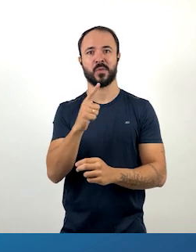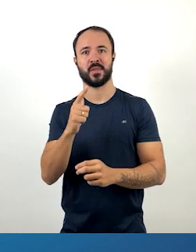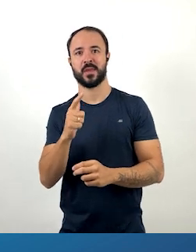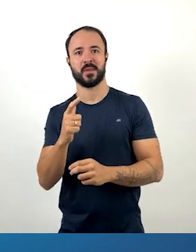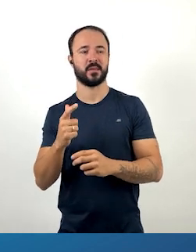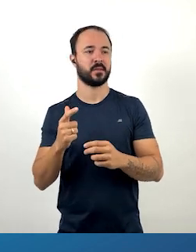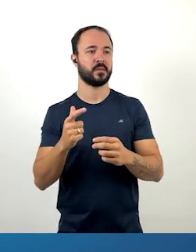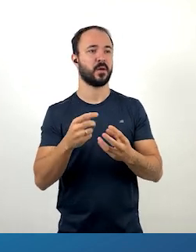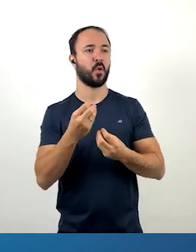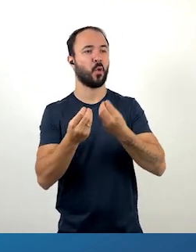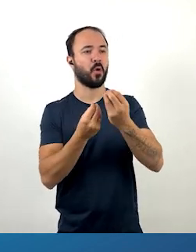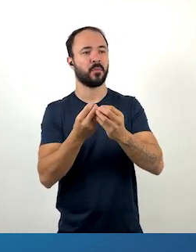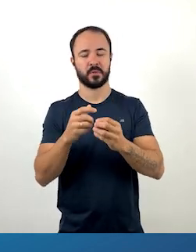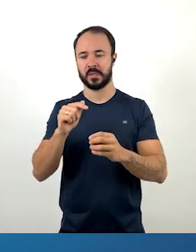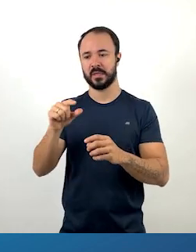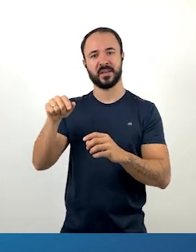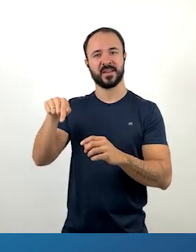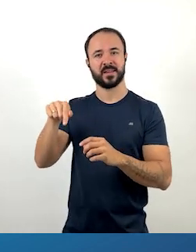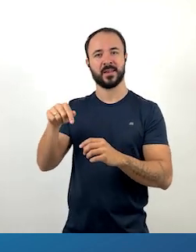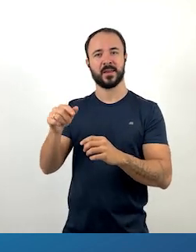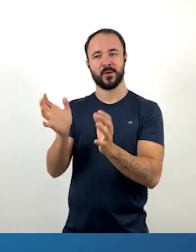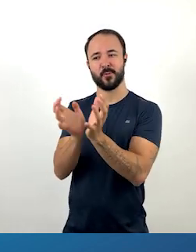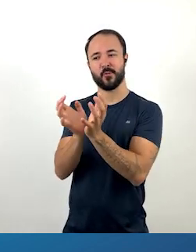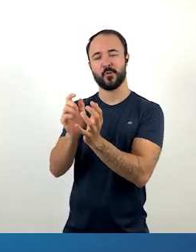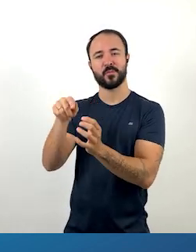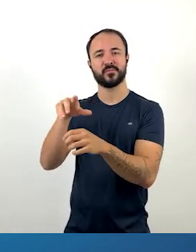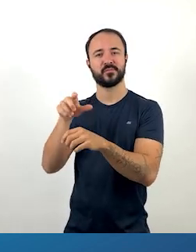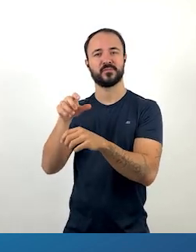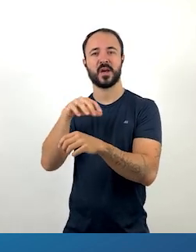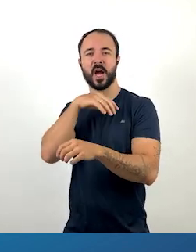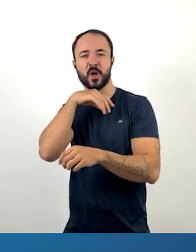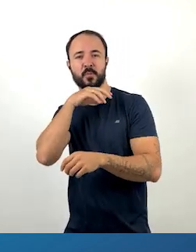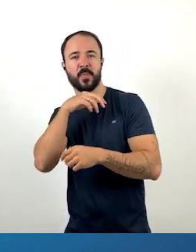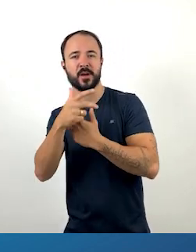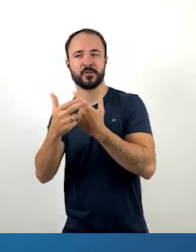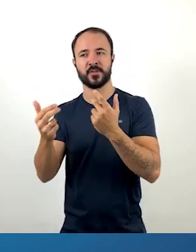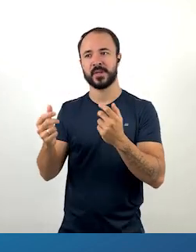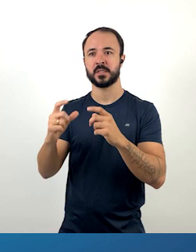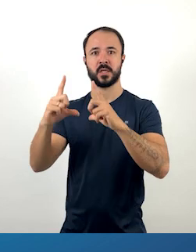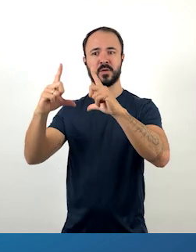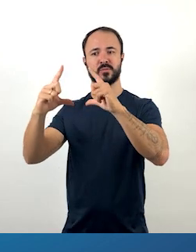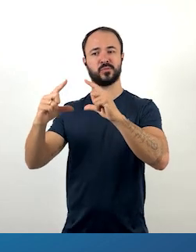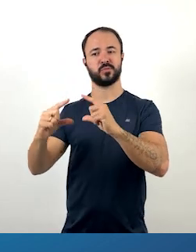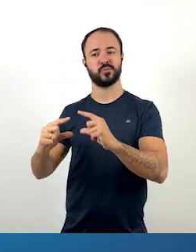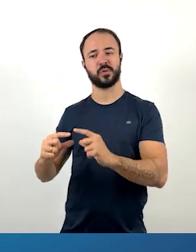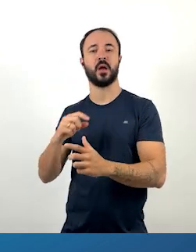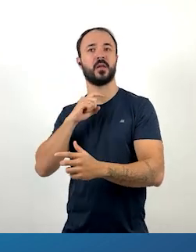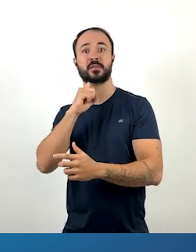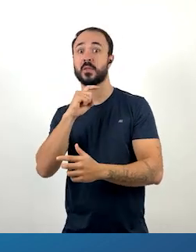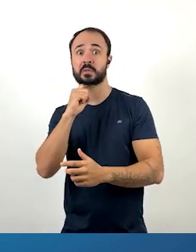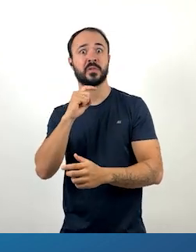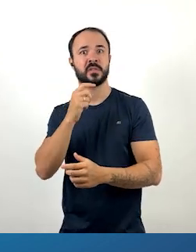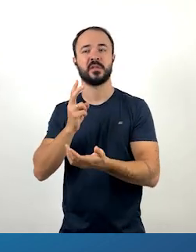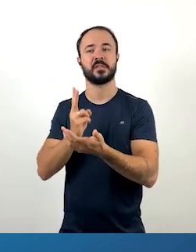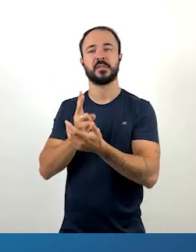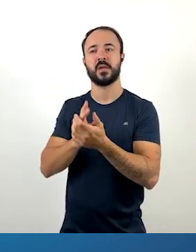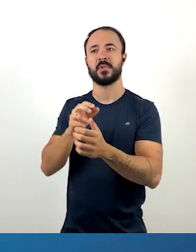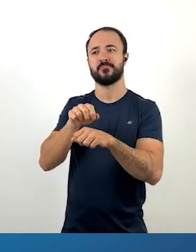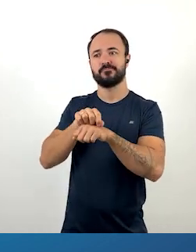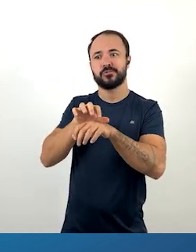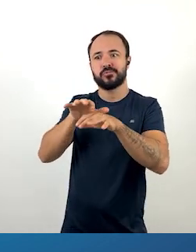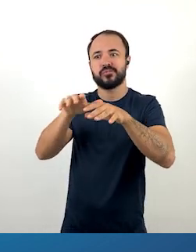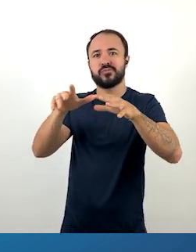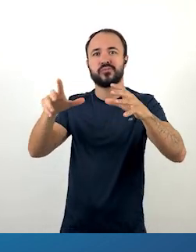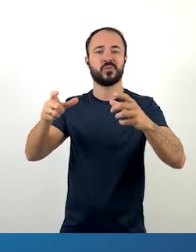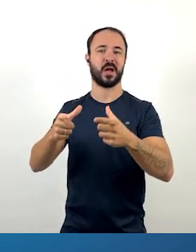não tem predadores. Ele não faz parte daquele ecossistema. Então, quando você insere uma espécie invasora nesse ecossistema, você altera